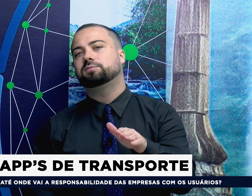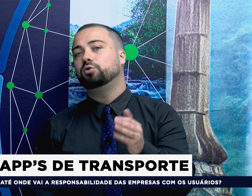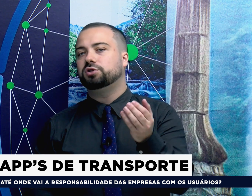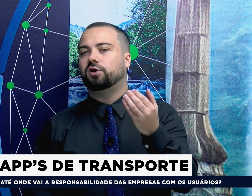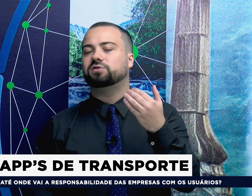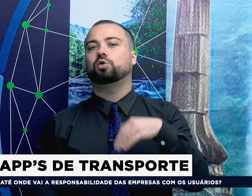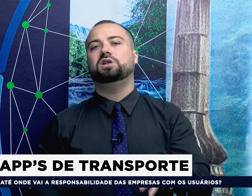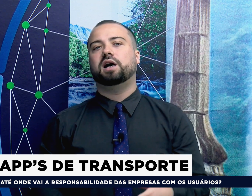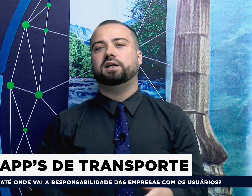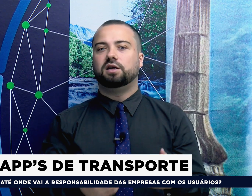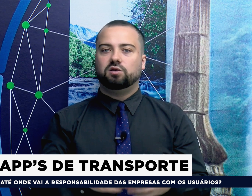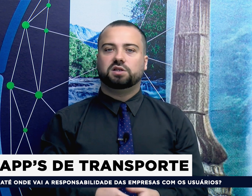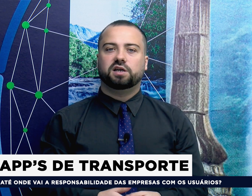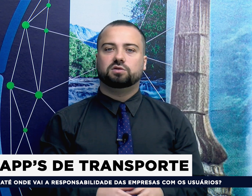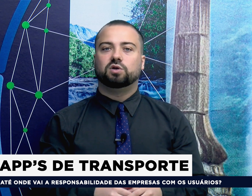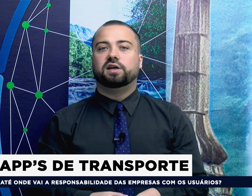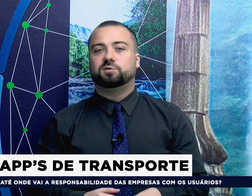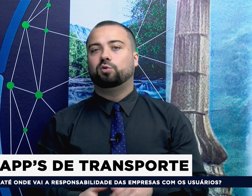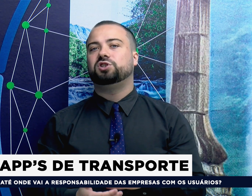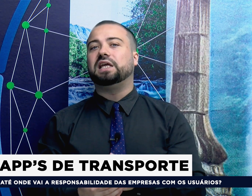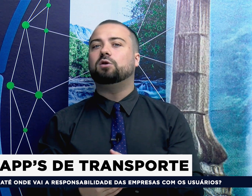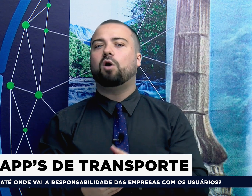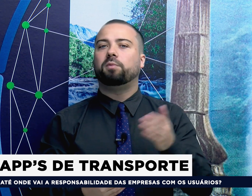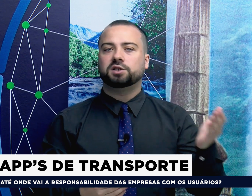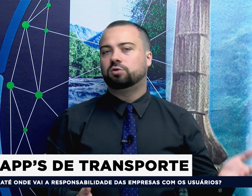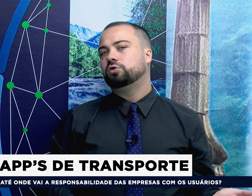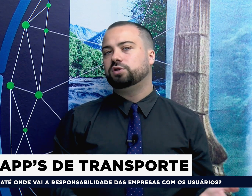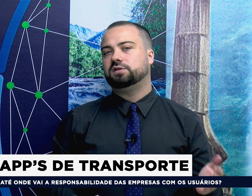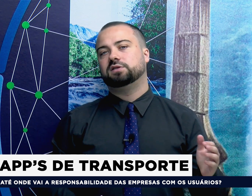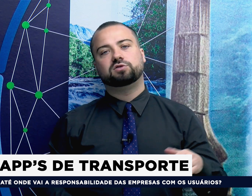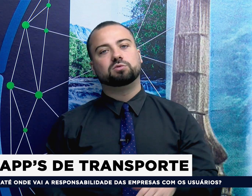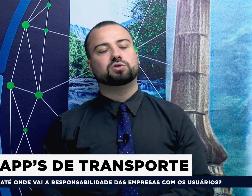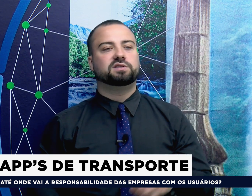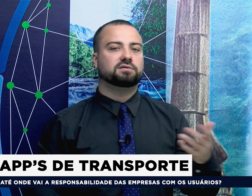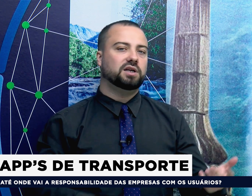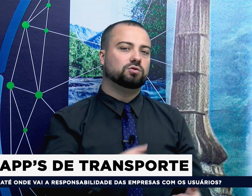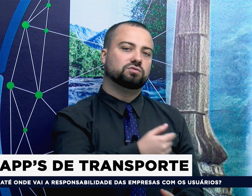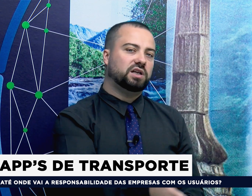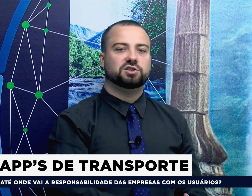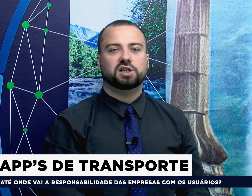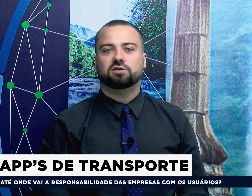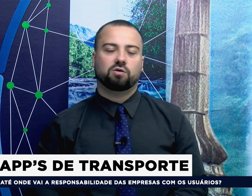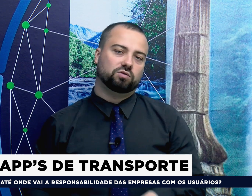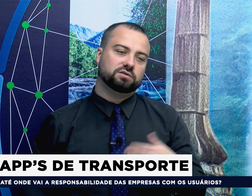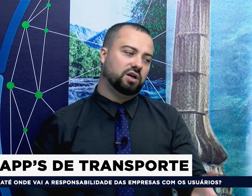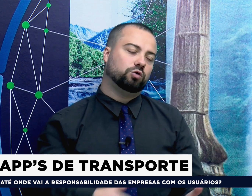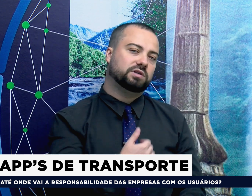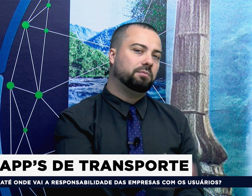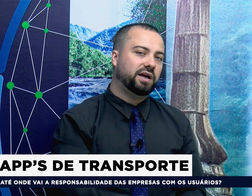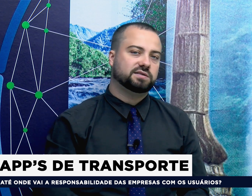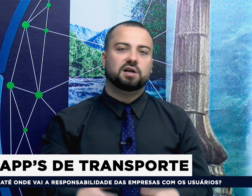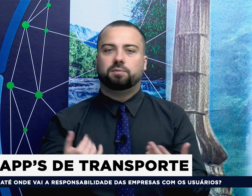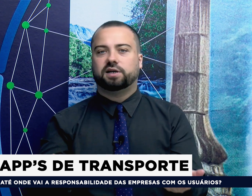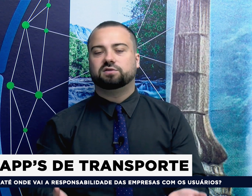também responde de forma solidária. O que, que é isso? Responde igualmente ao motorista. Então, se o motorista tem ou não tem dinheiro na conta, tem ou